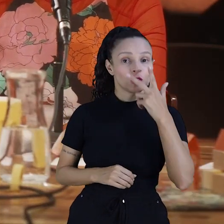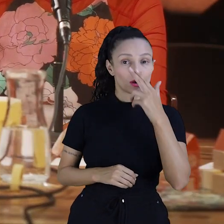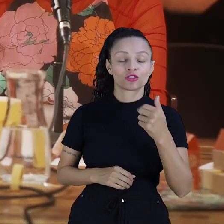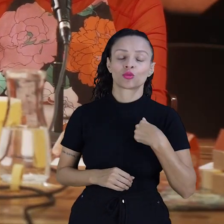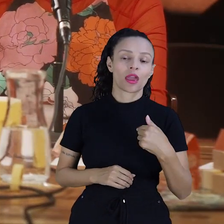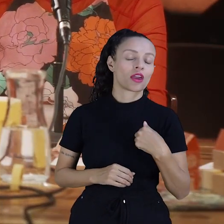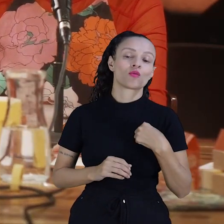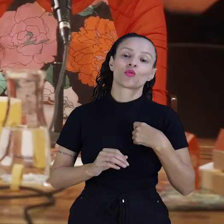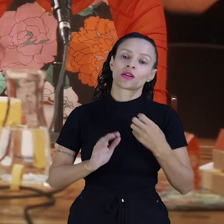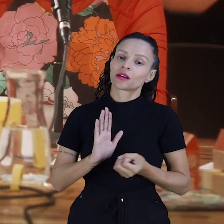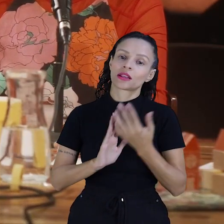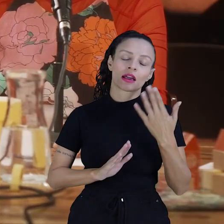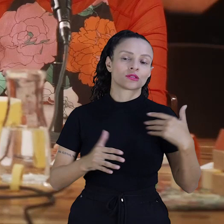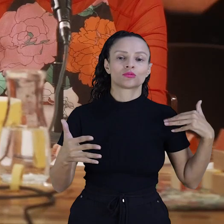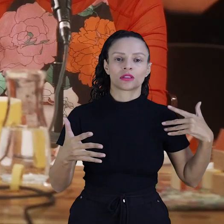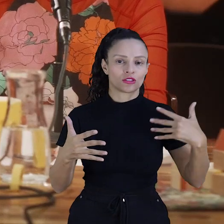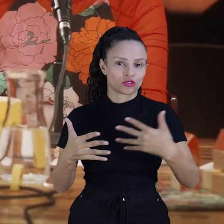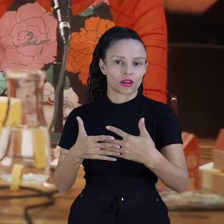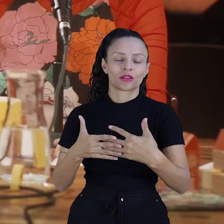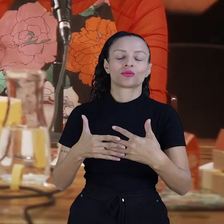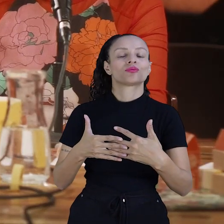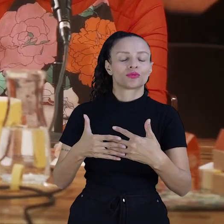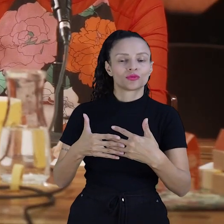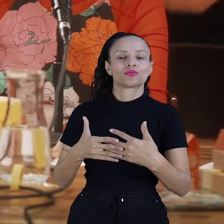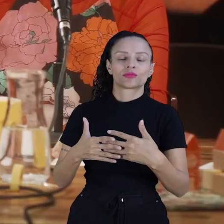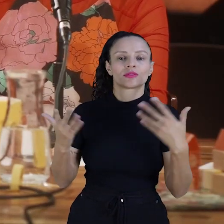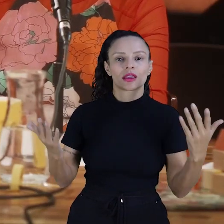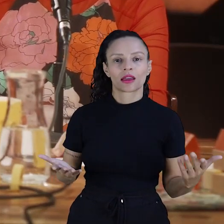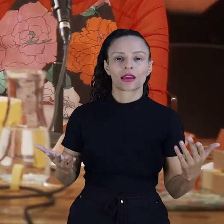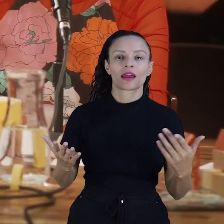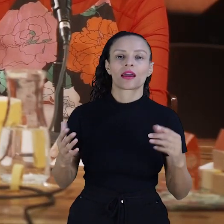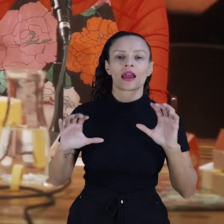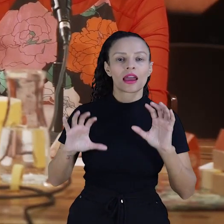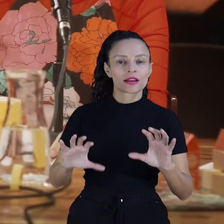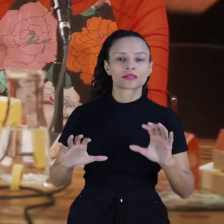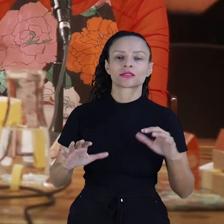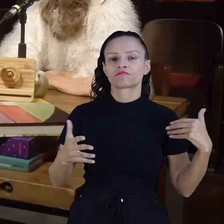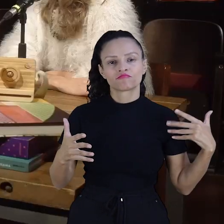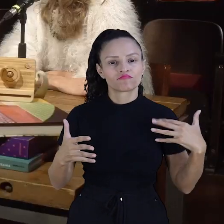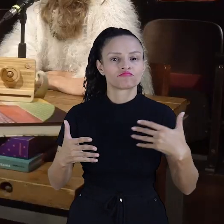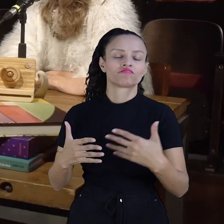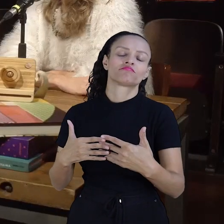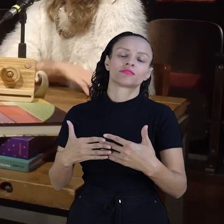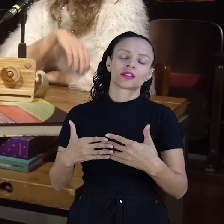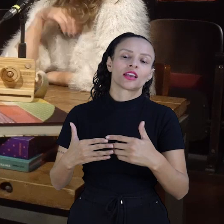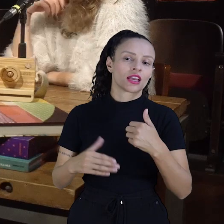fui criando esse trajeto, sabe? Essa grande travessia eu